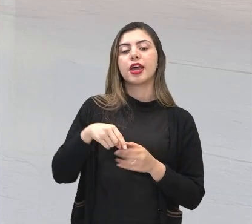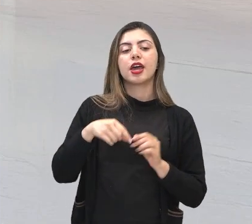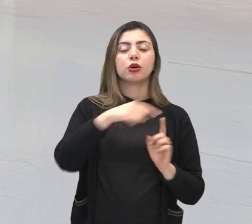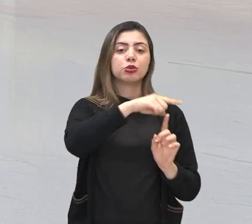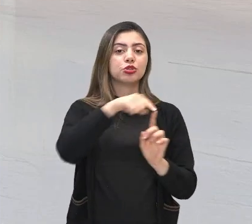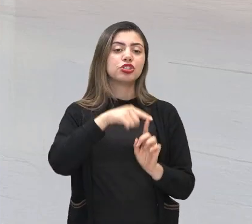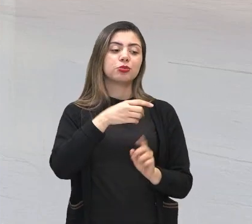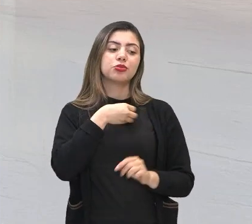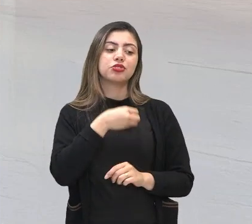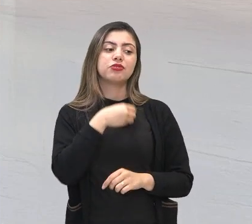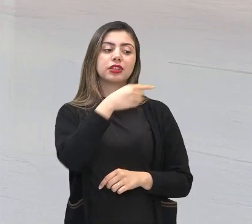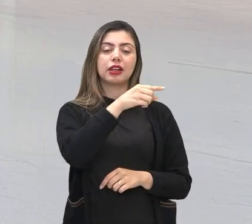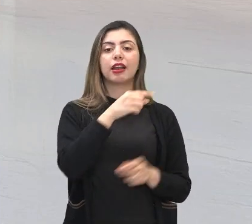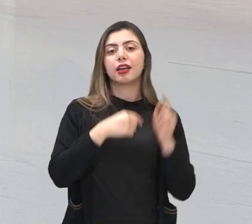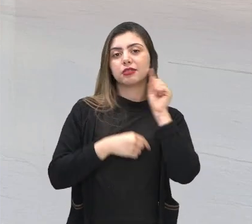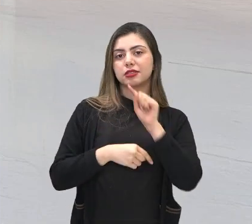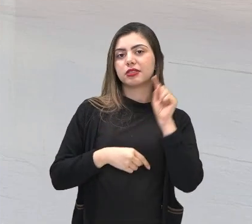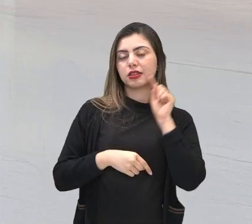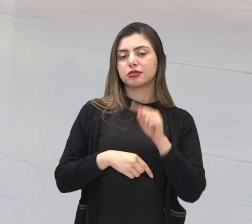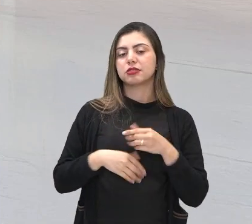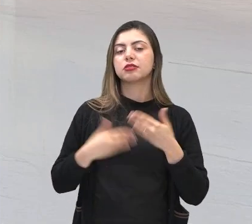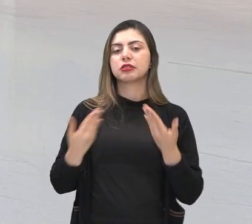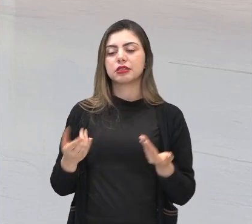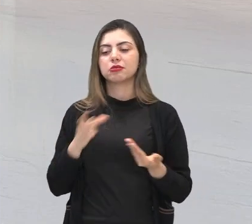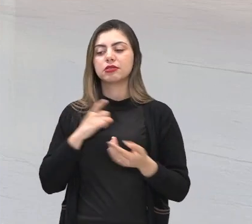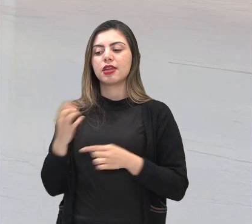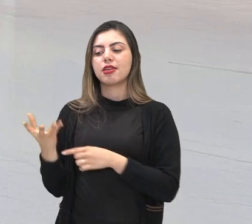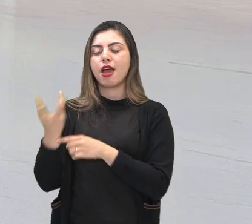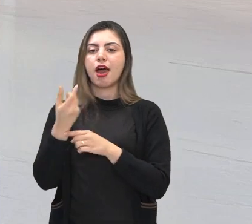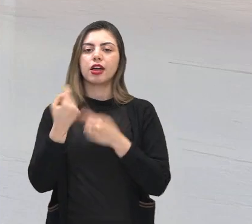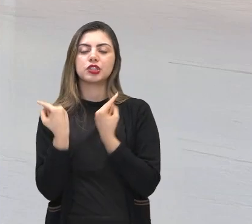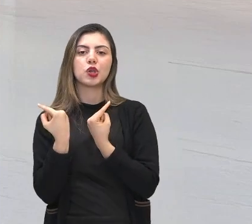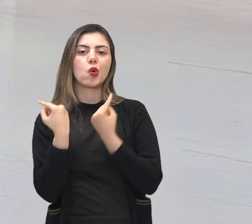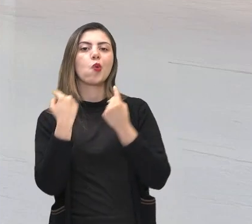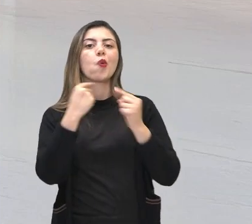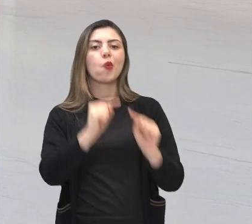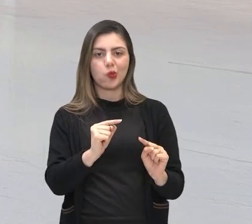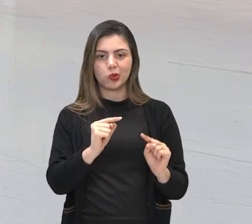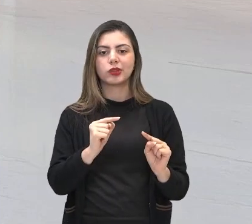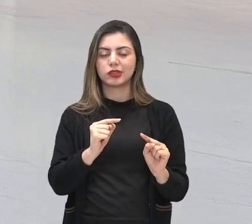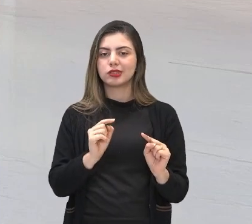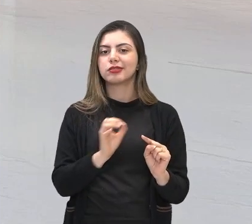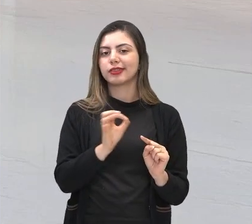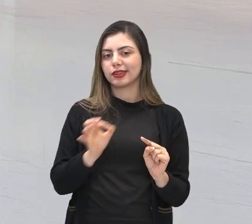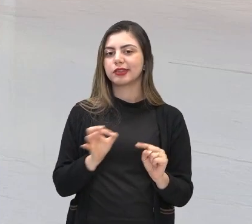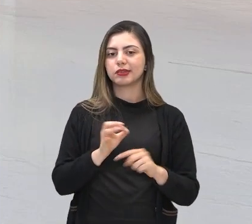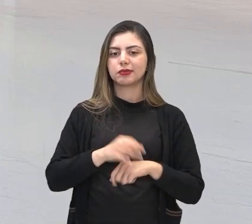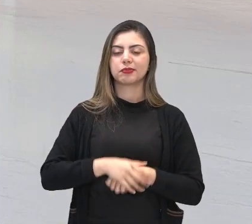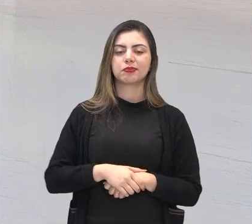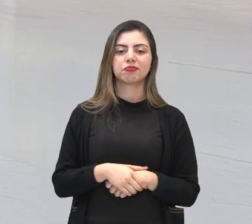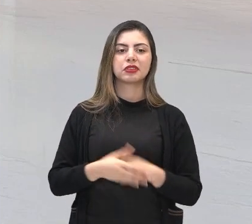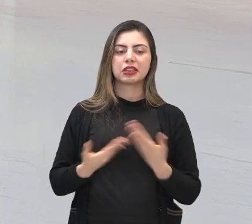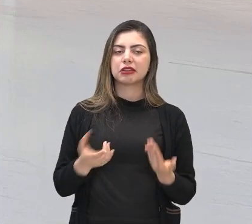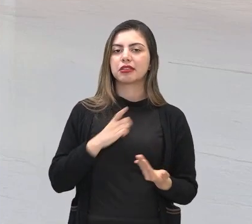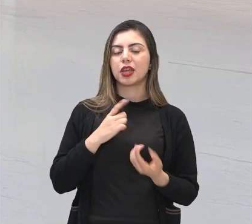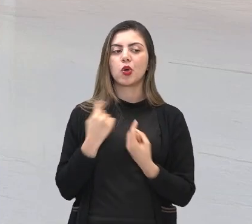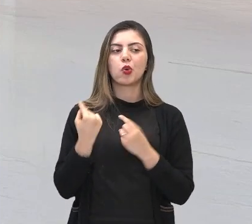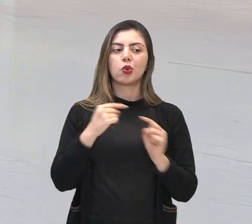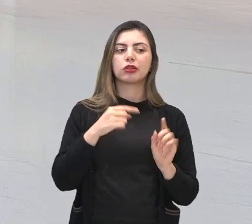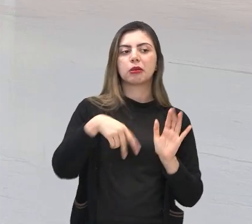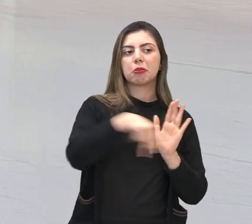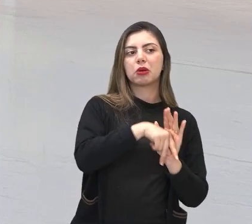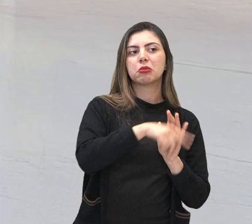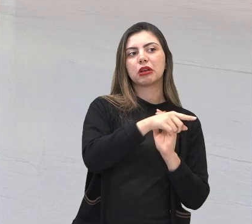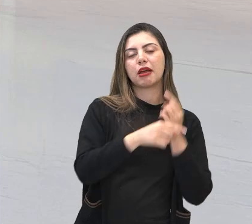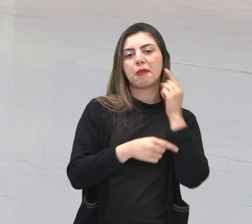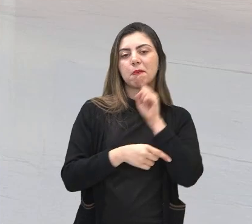de vida americano e a Pop ar Ela traz aí uma referência aos ícones americanos uma referência